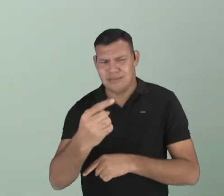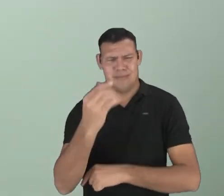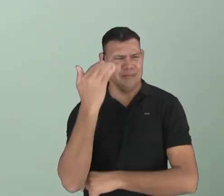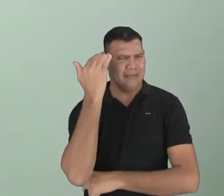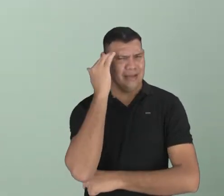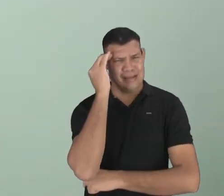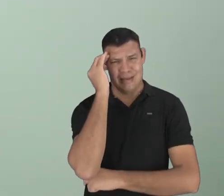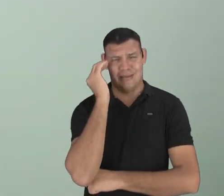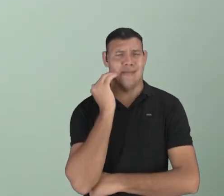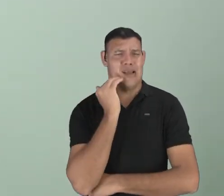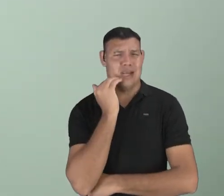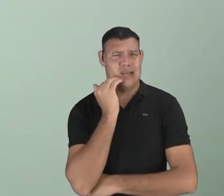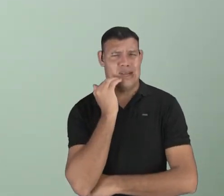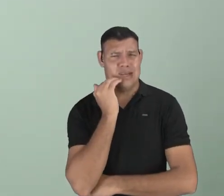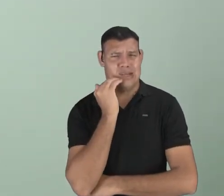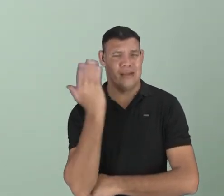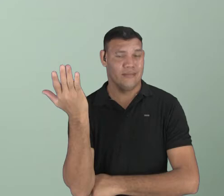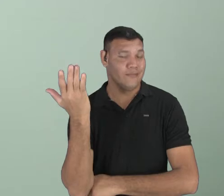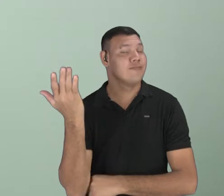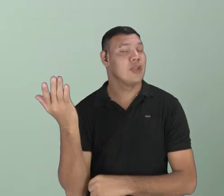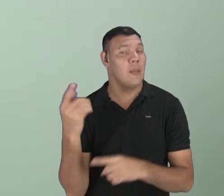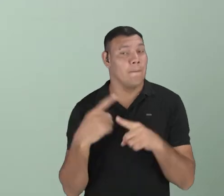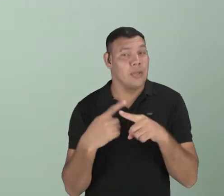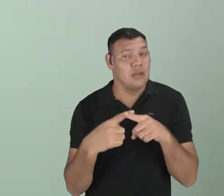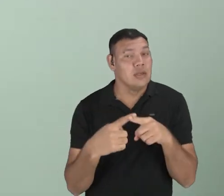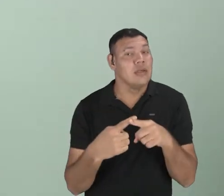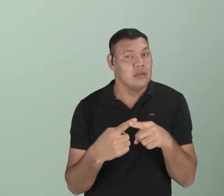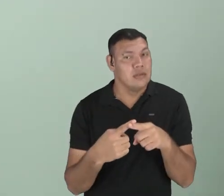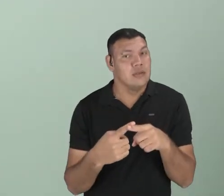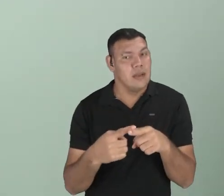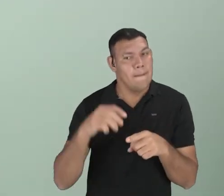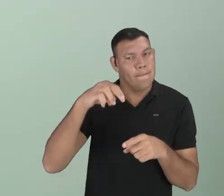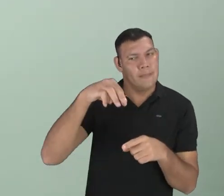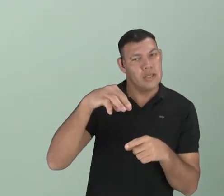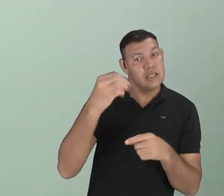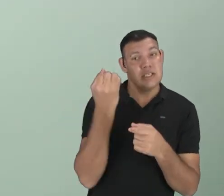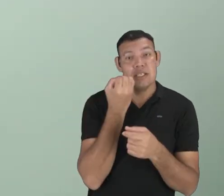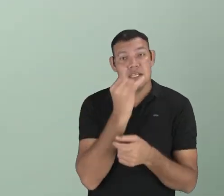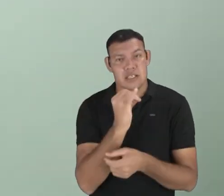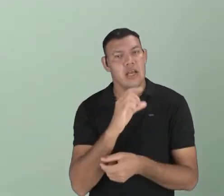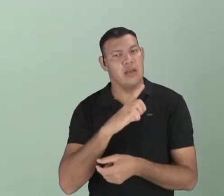a língua falando da própria língua. Nós vamos ter que função? A